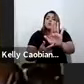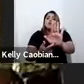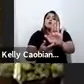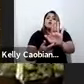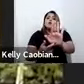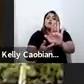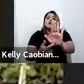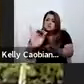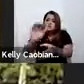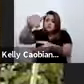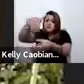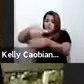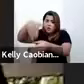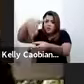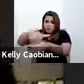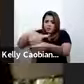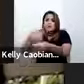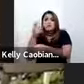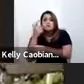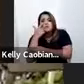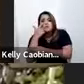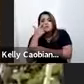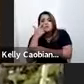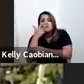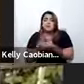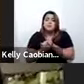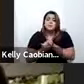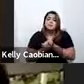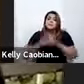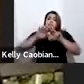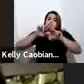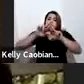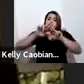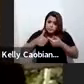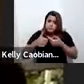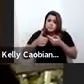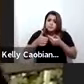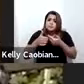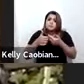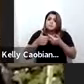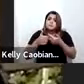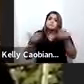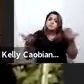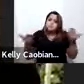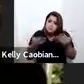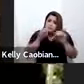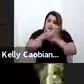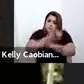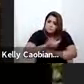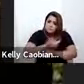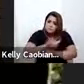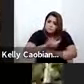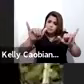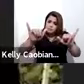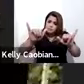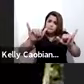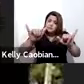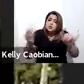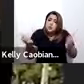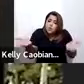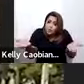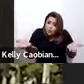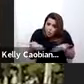secreto ou não. Por isso, companheirada, vejam certo que vocês estão hoje